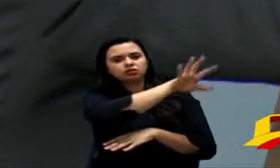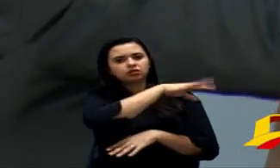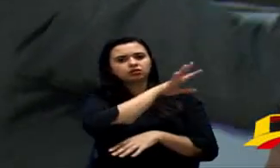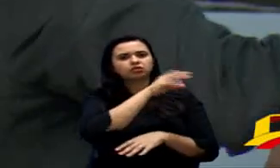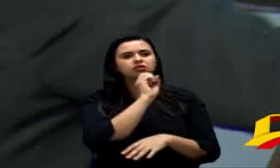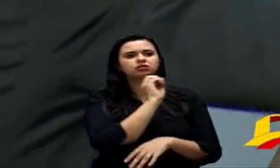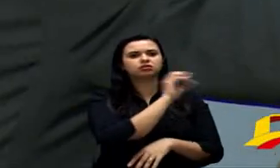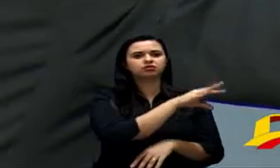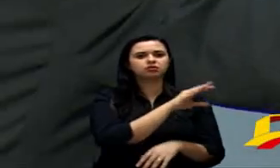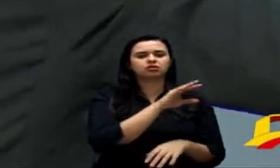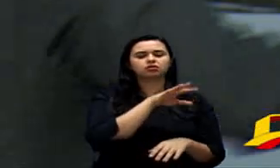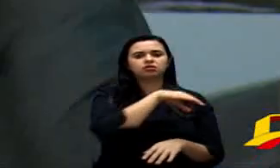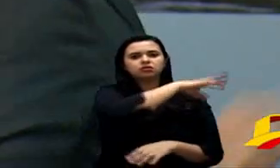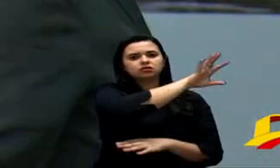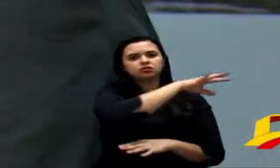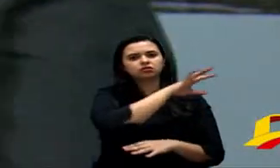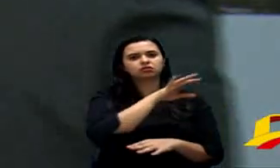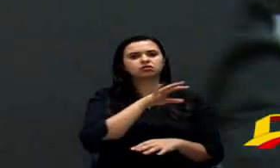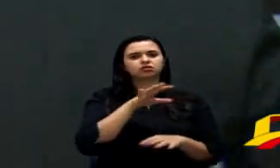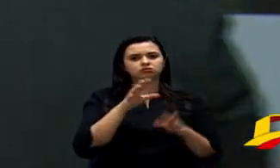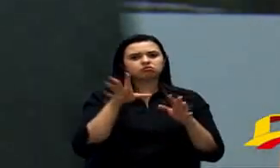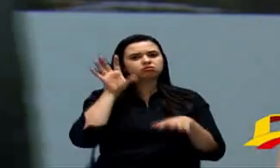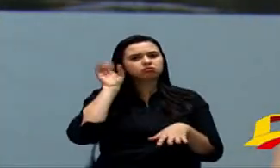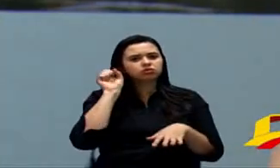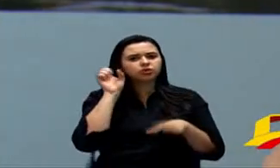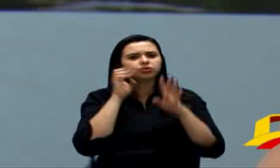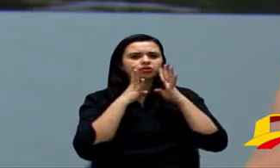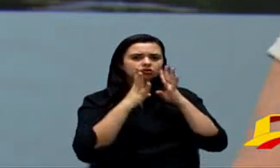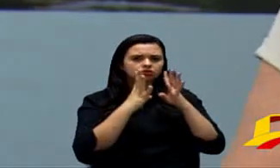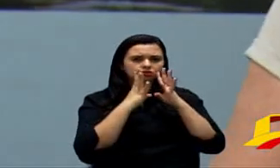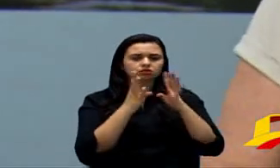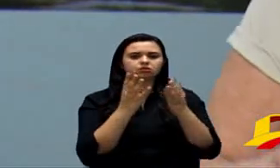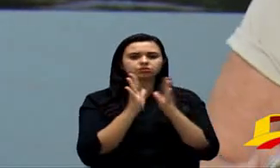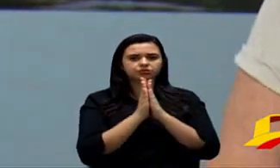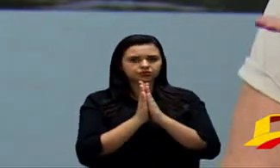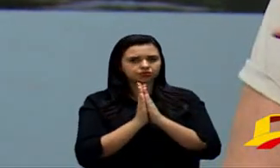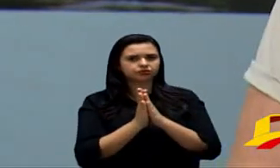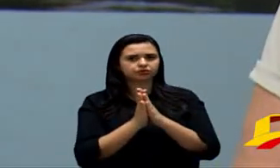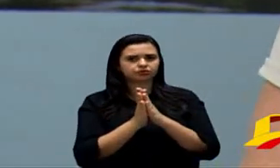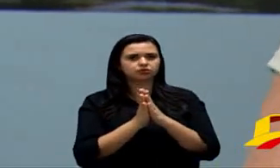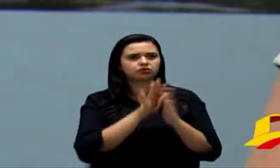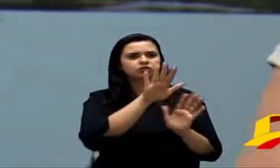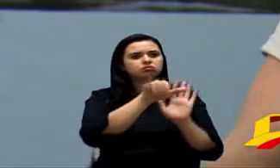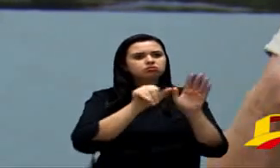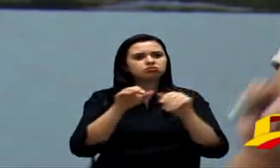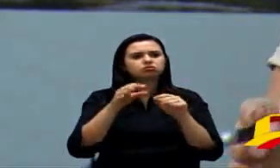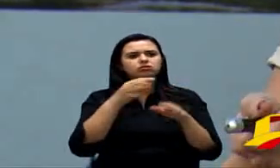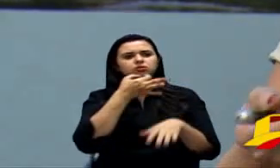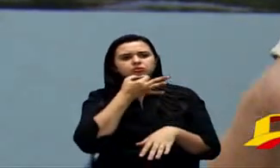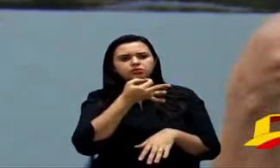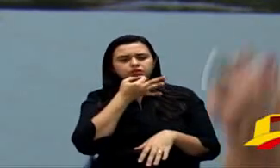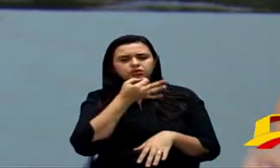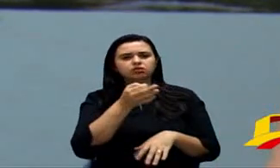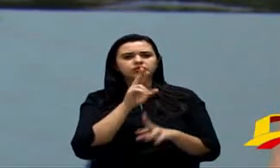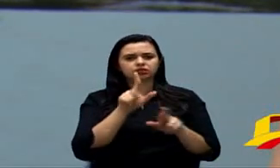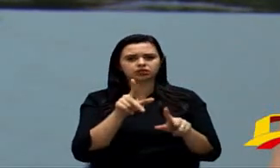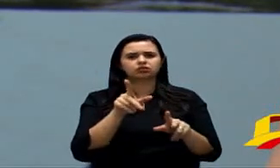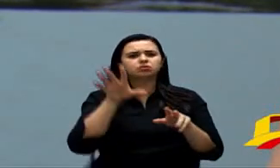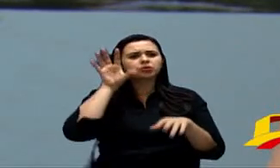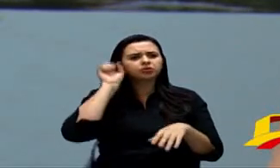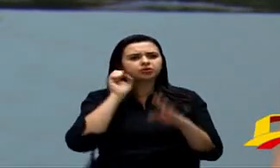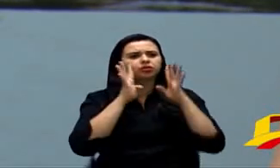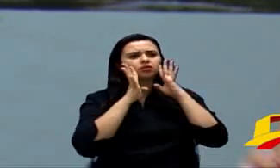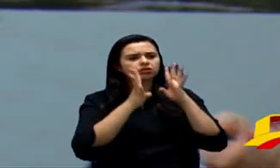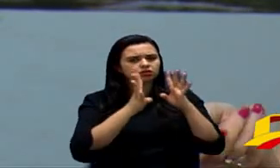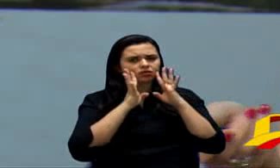daí, até porque, às vezes, eu estou tentando pegar argumentos de outras pessoas que falaram e a gente não consegue. Então, vamos ouvir, depois, no final, a gente